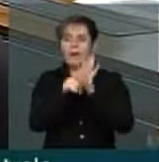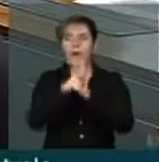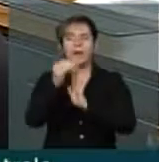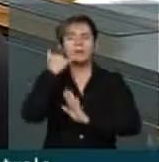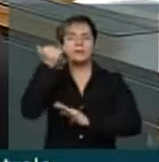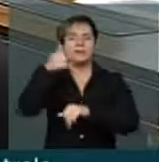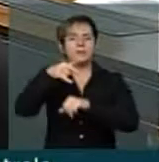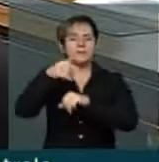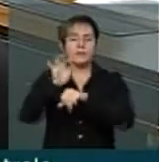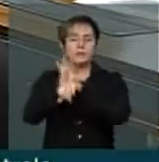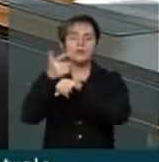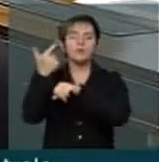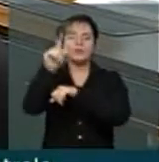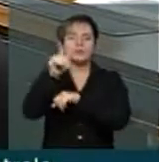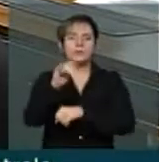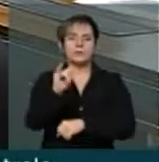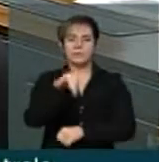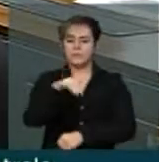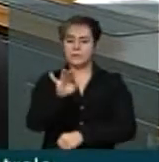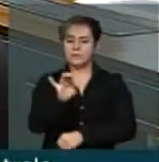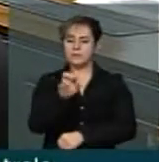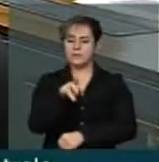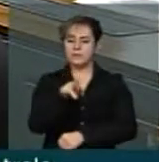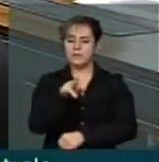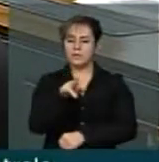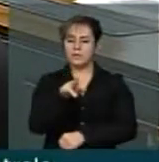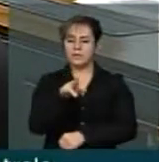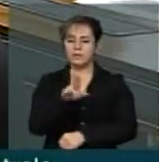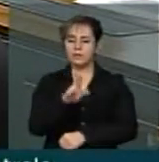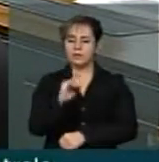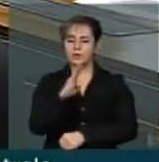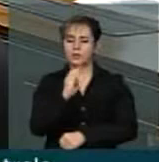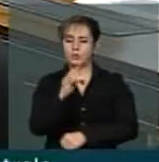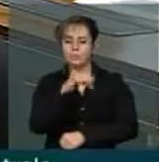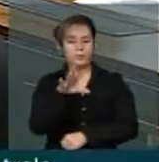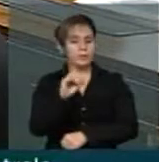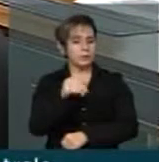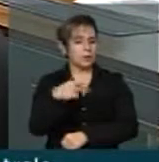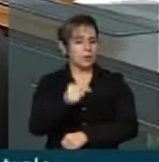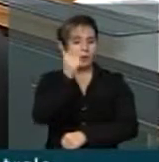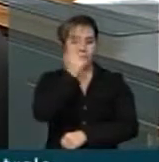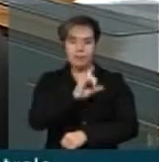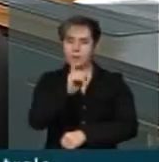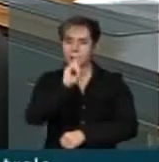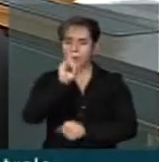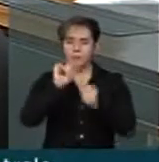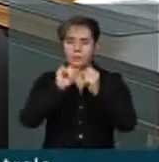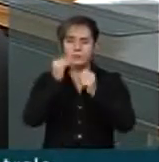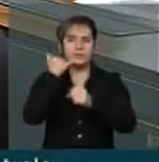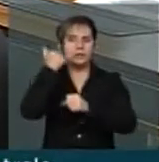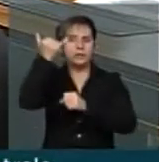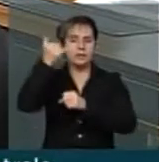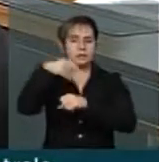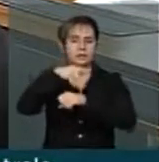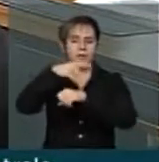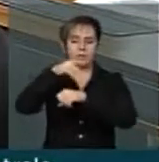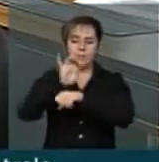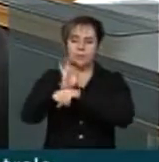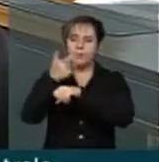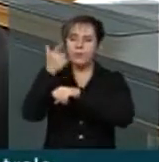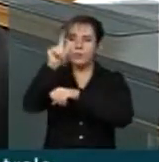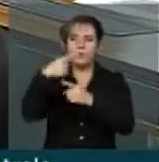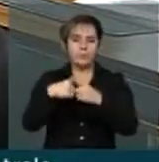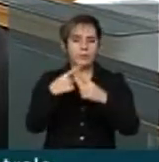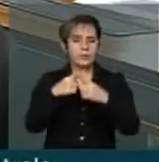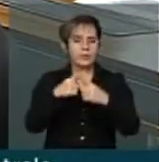realidade que aconteceu, que eu estava até ali relatando, essa segunda-feira eu não conseguia, aqui em Brasília, um circuito disponível para fazer uma chamada interurbana, porque os circuitos